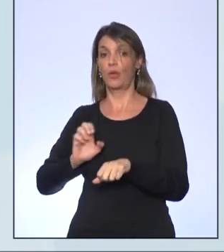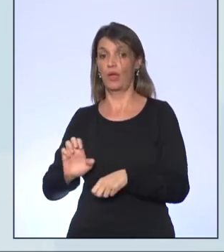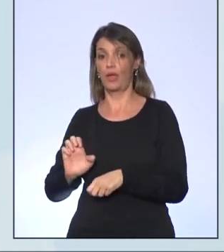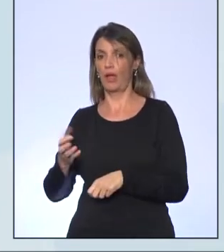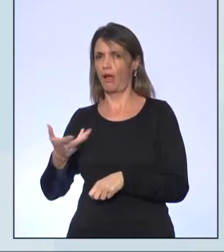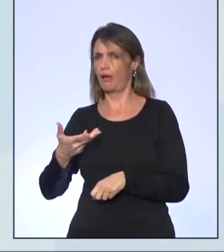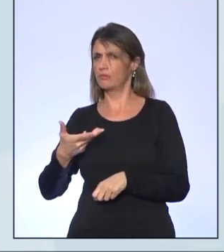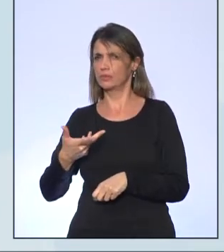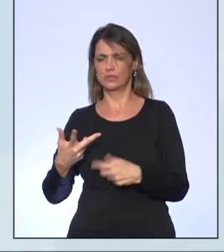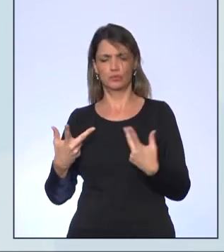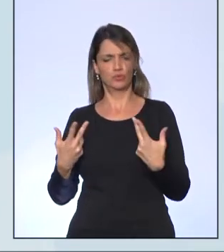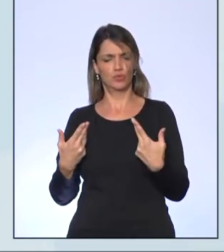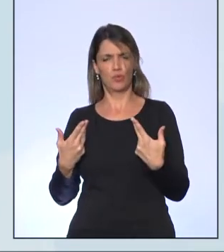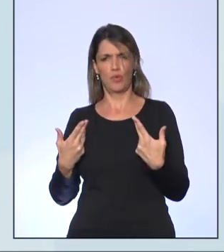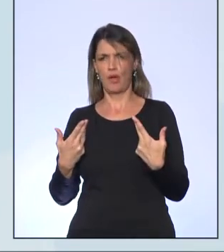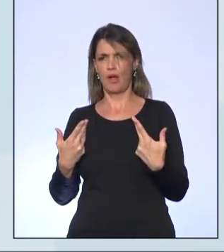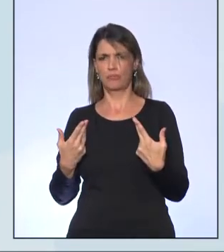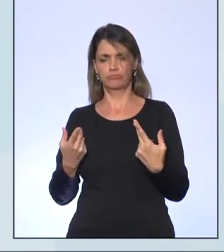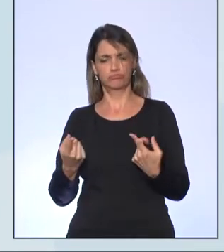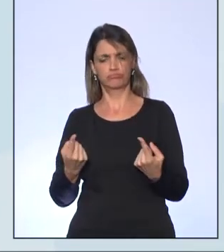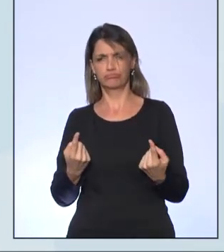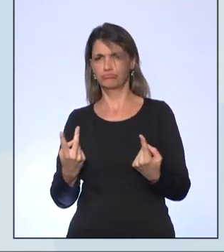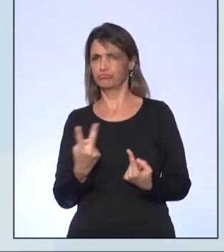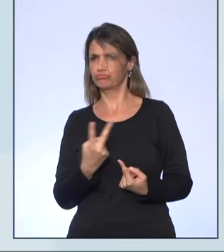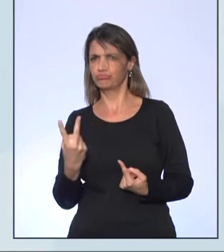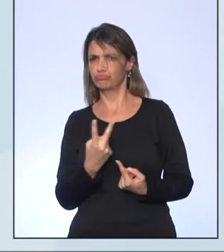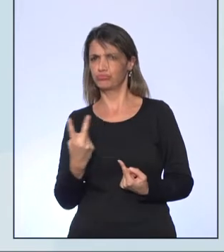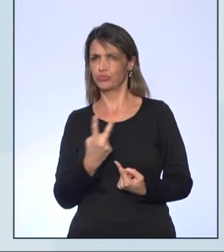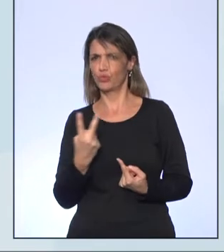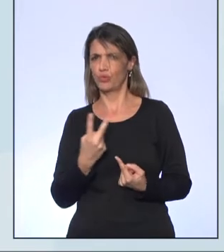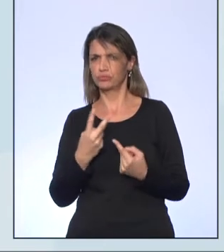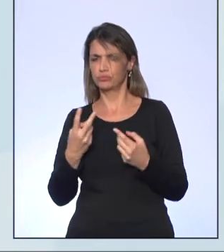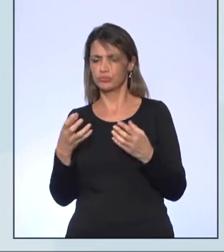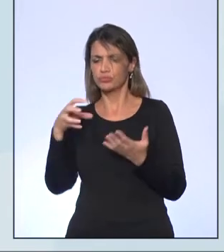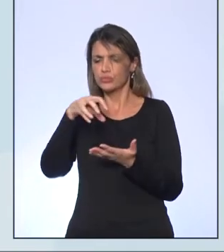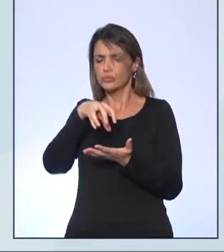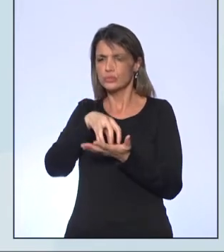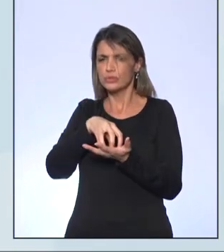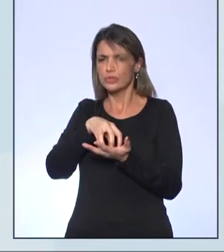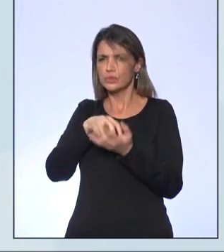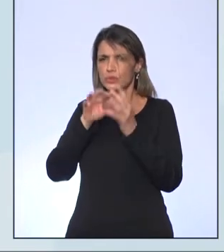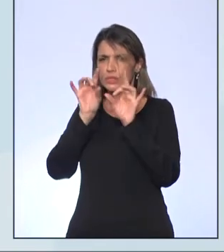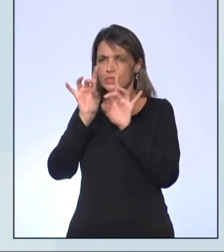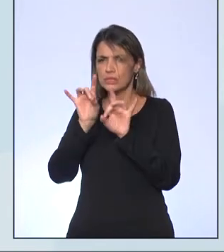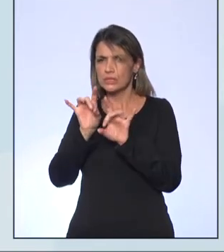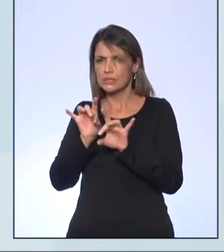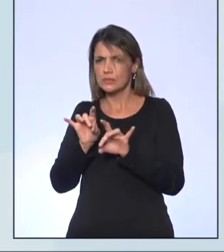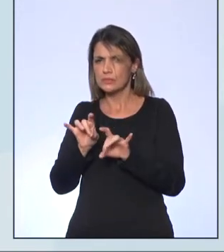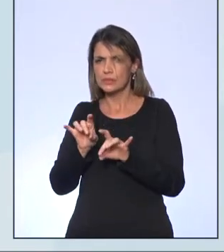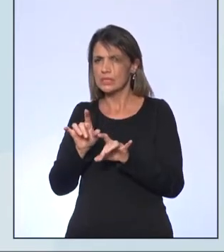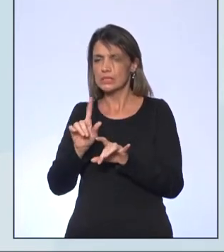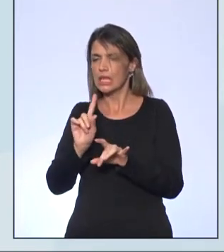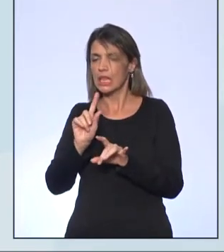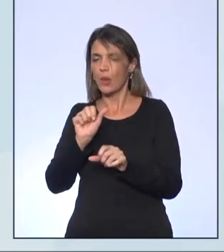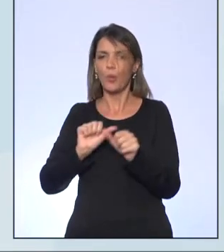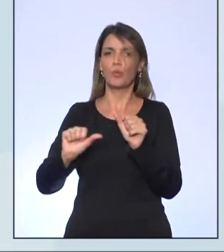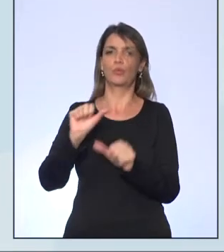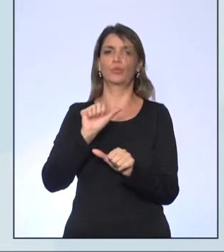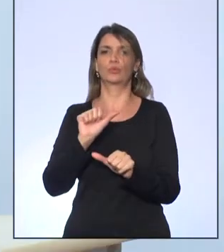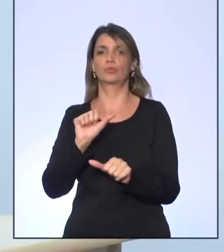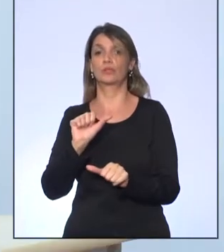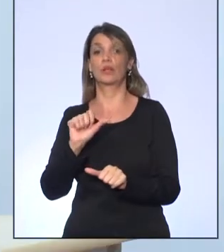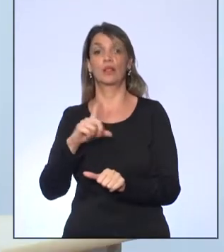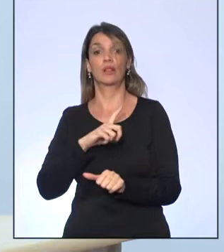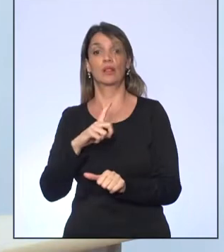a mesma nos dois sentidos da reação. E as concentrações das espécies envolvidas permanecem inalteradas. Vocês vão ter